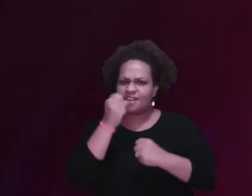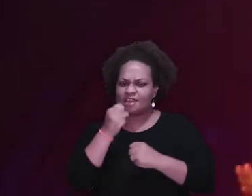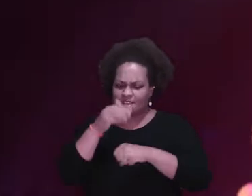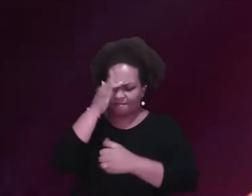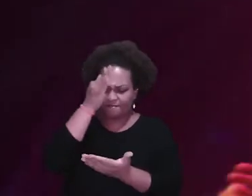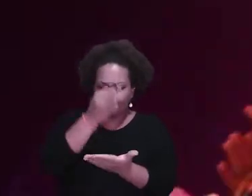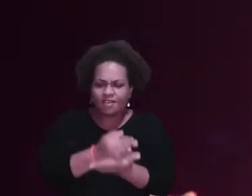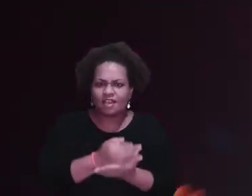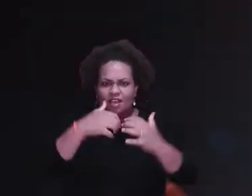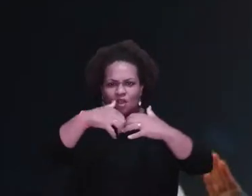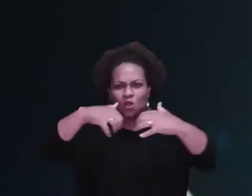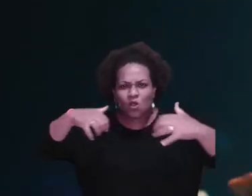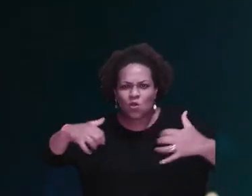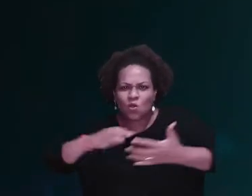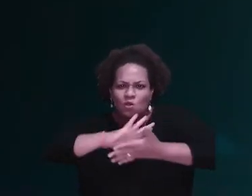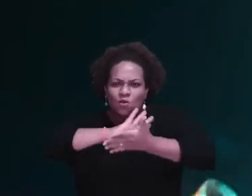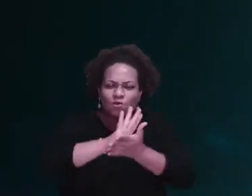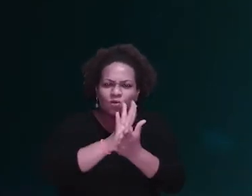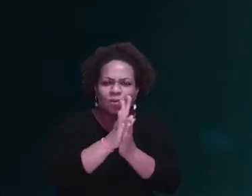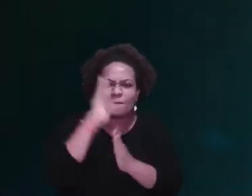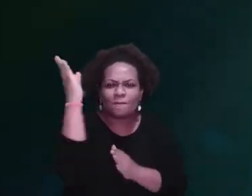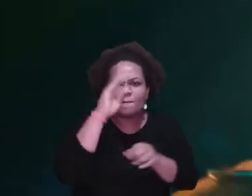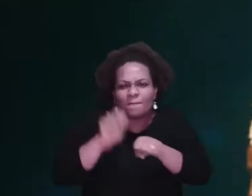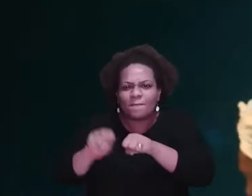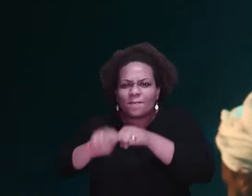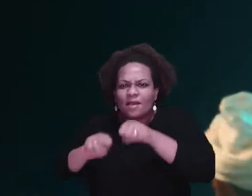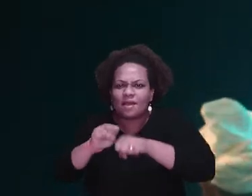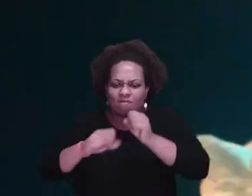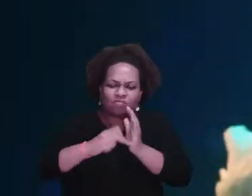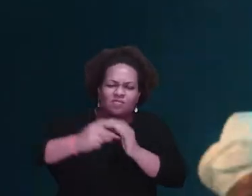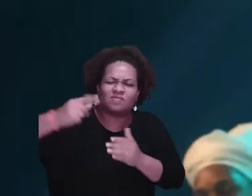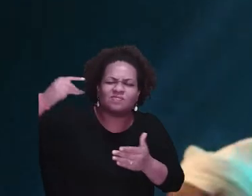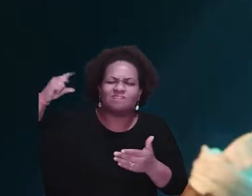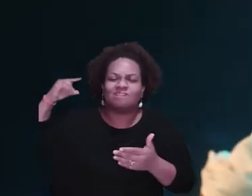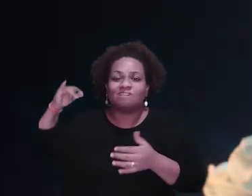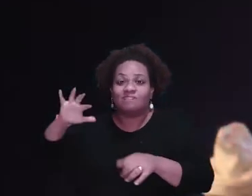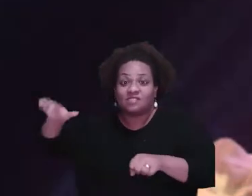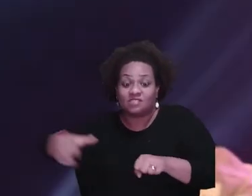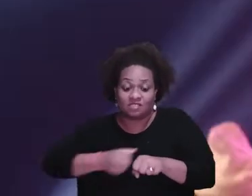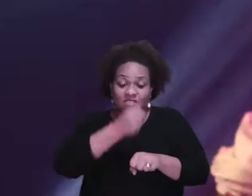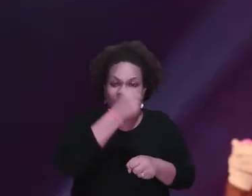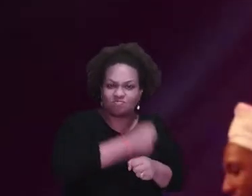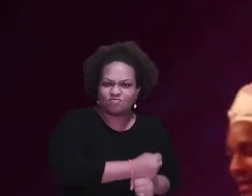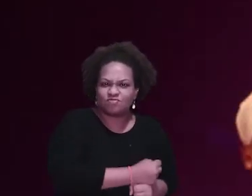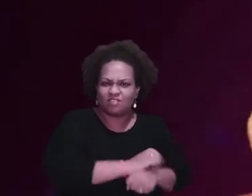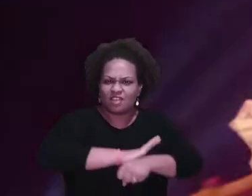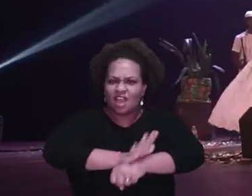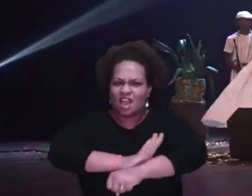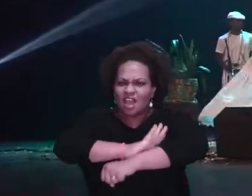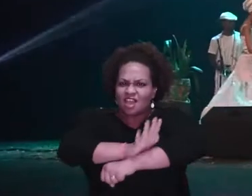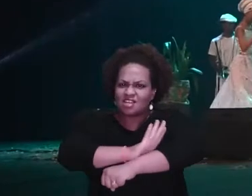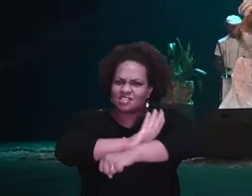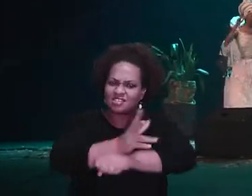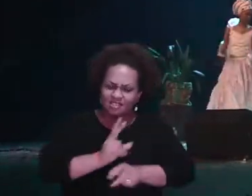resistiu sua passagem no Brasil desde o vídeo-case agonização e